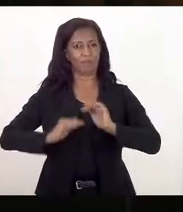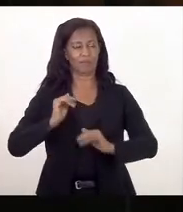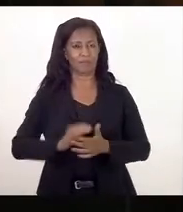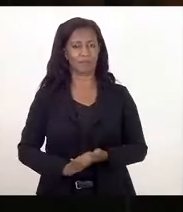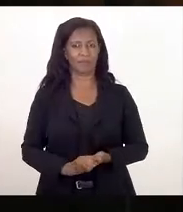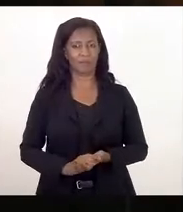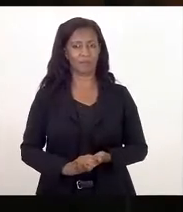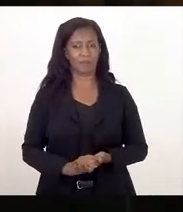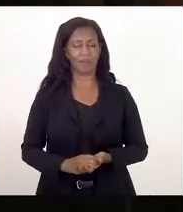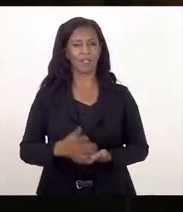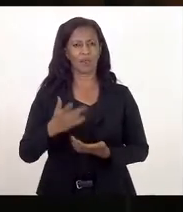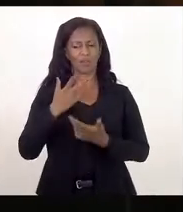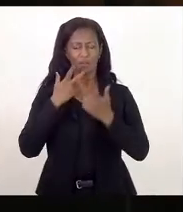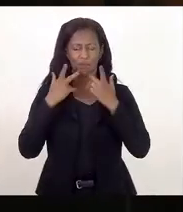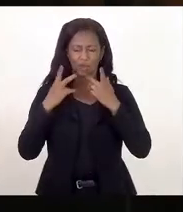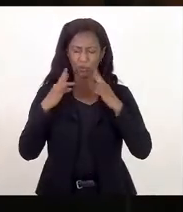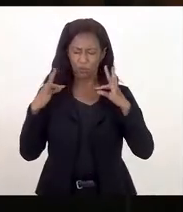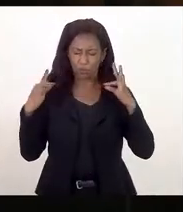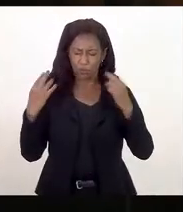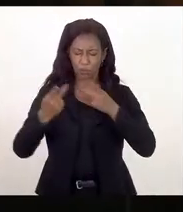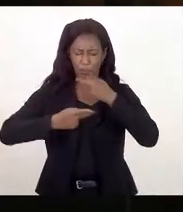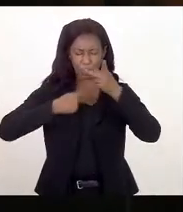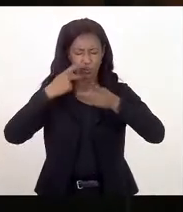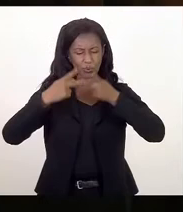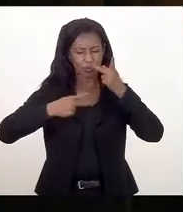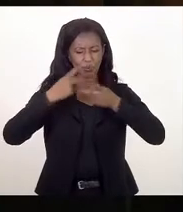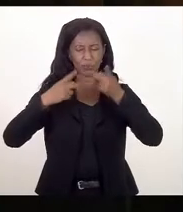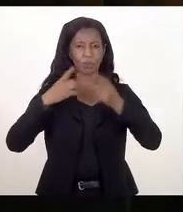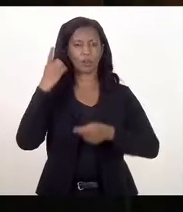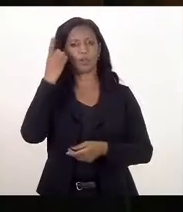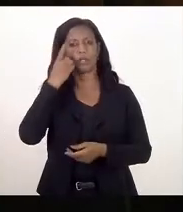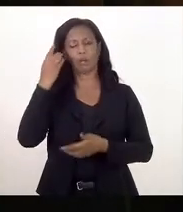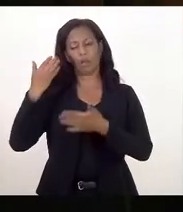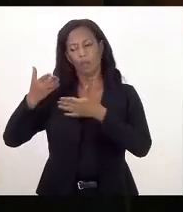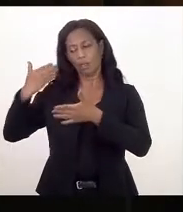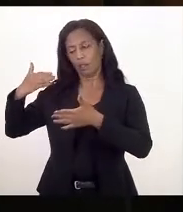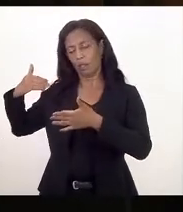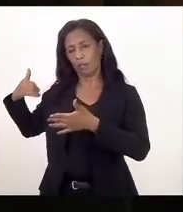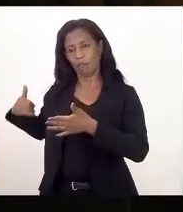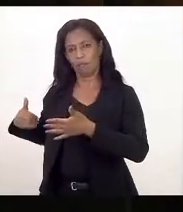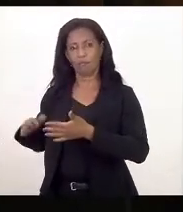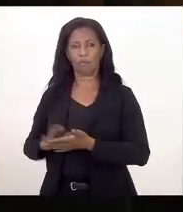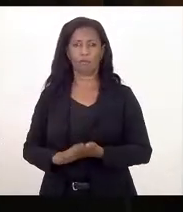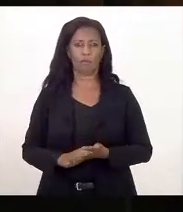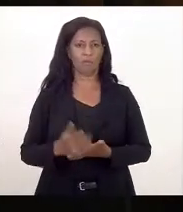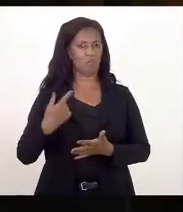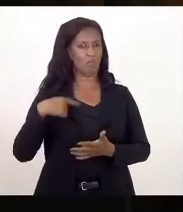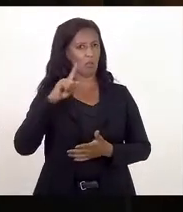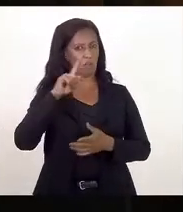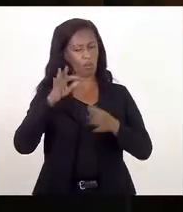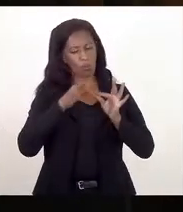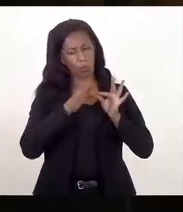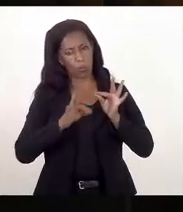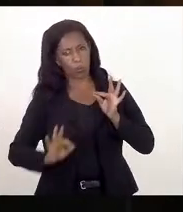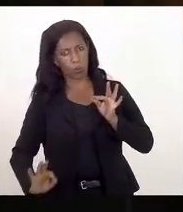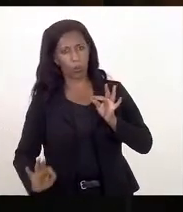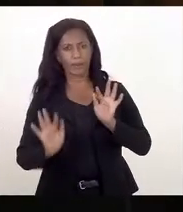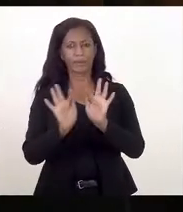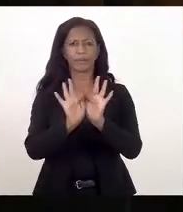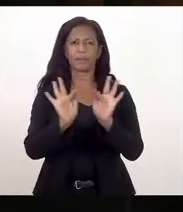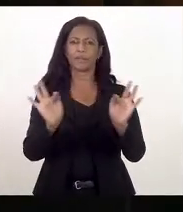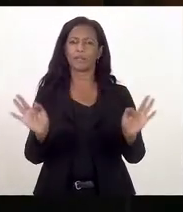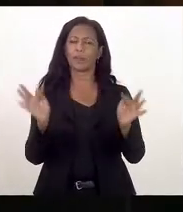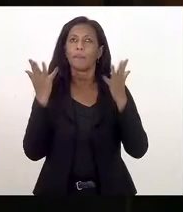aqui o coro a todas as palavras dos parlamentares que me antecederam. Não vou me estender, simplesmente